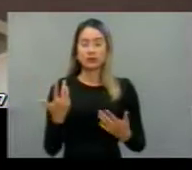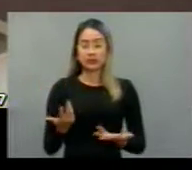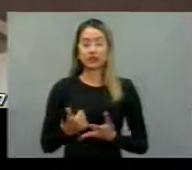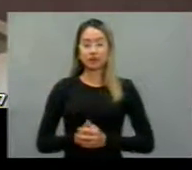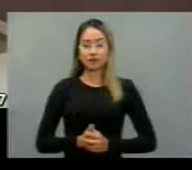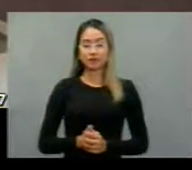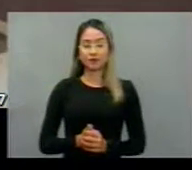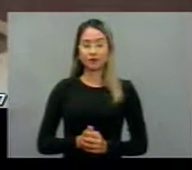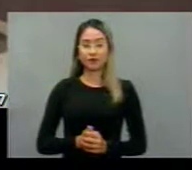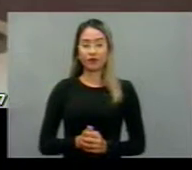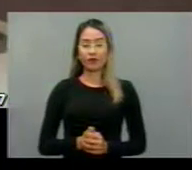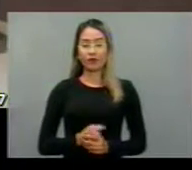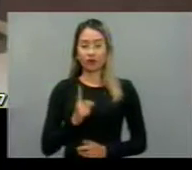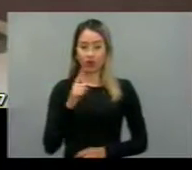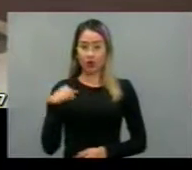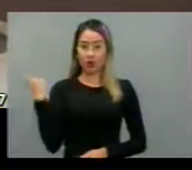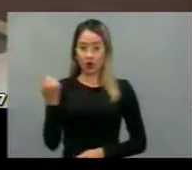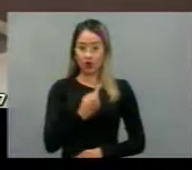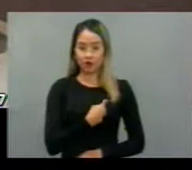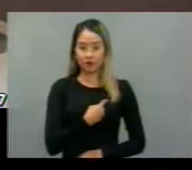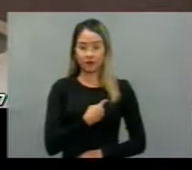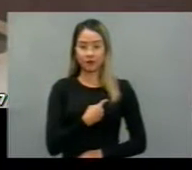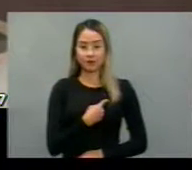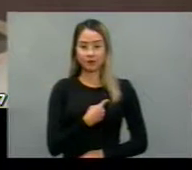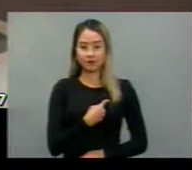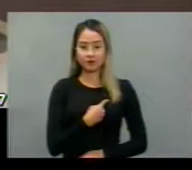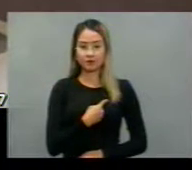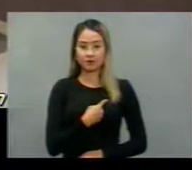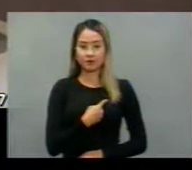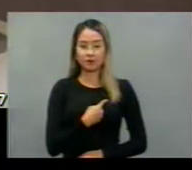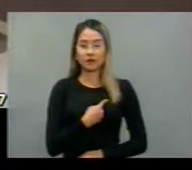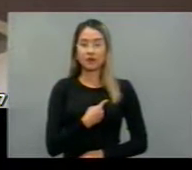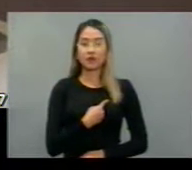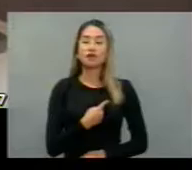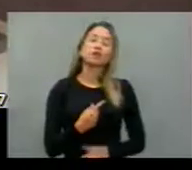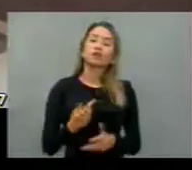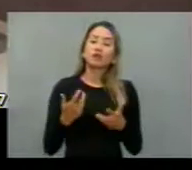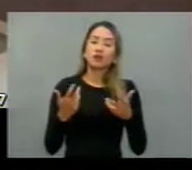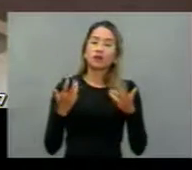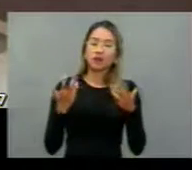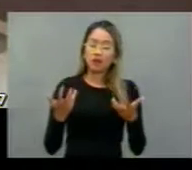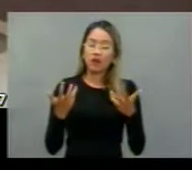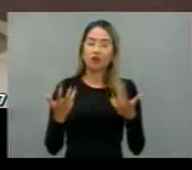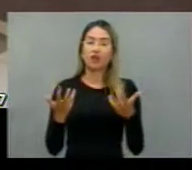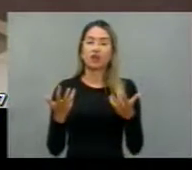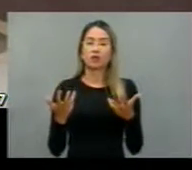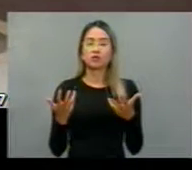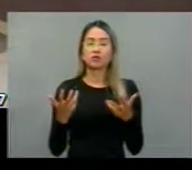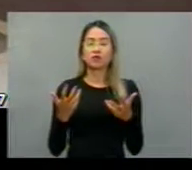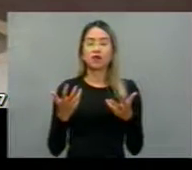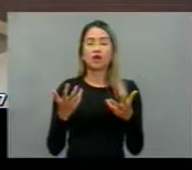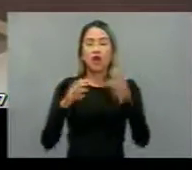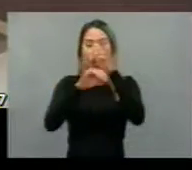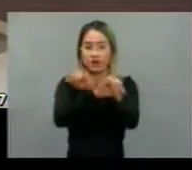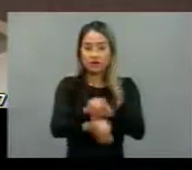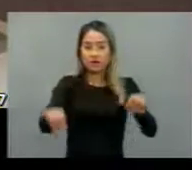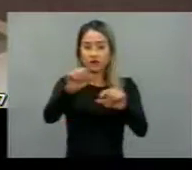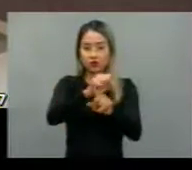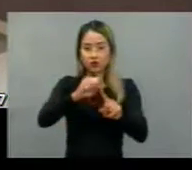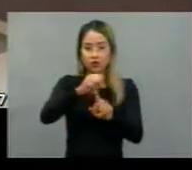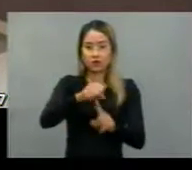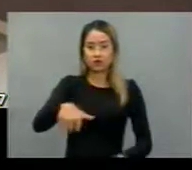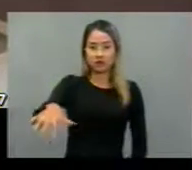aqui que nós, que fortalecemos a Povo Sem Medo, nós que queremos